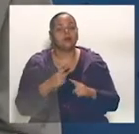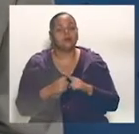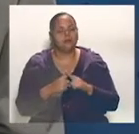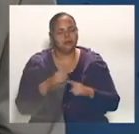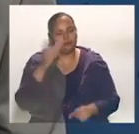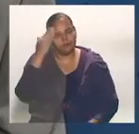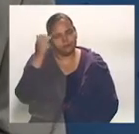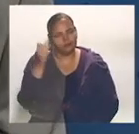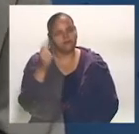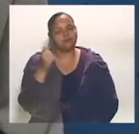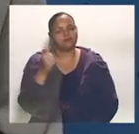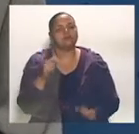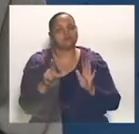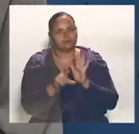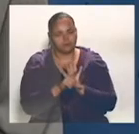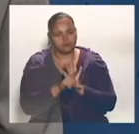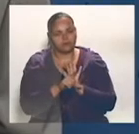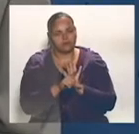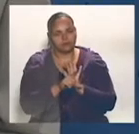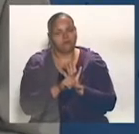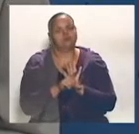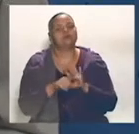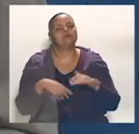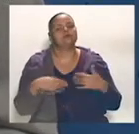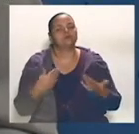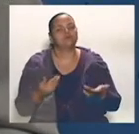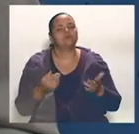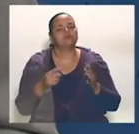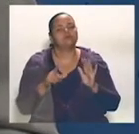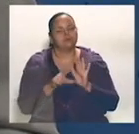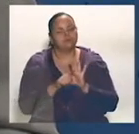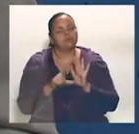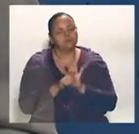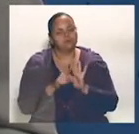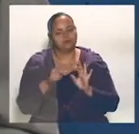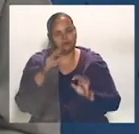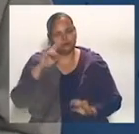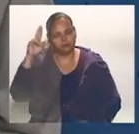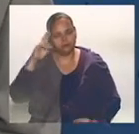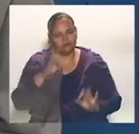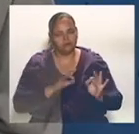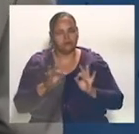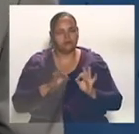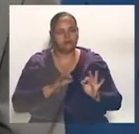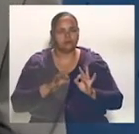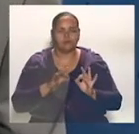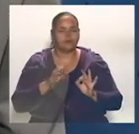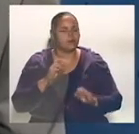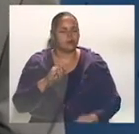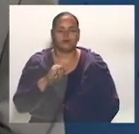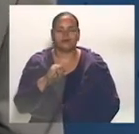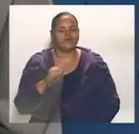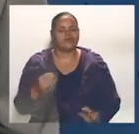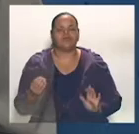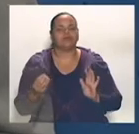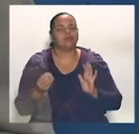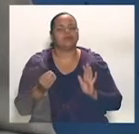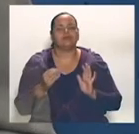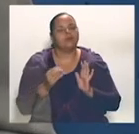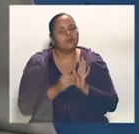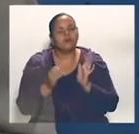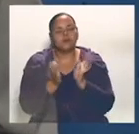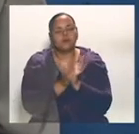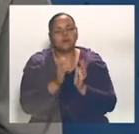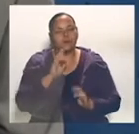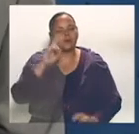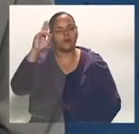se sabe elaborar a lei, né? Tem os legisladores, e não se coloca o determinado